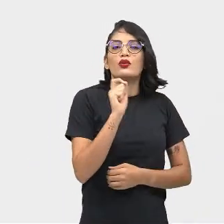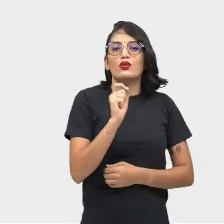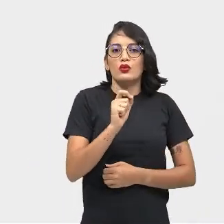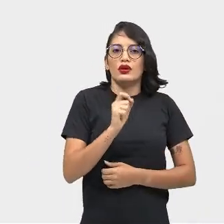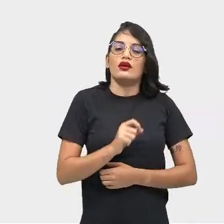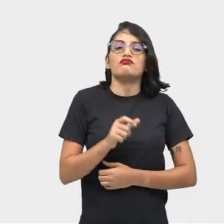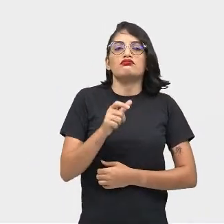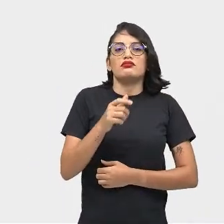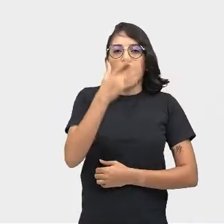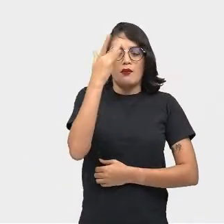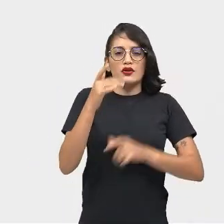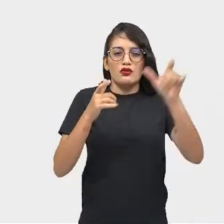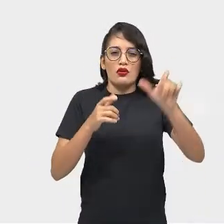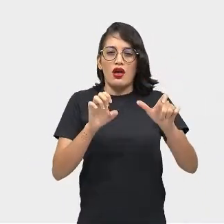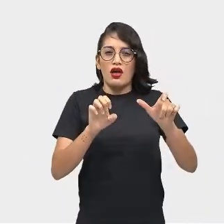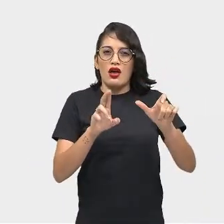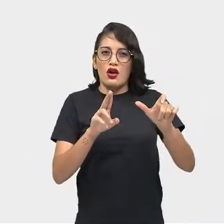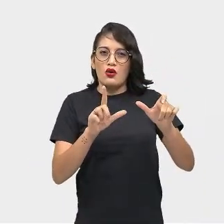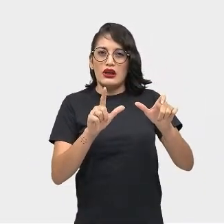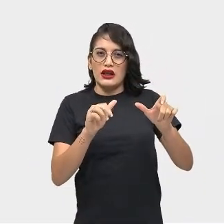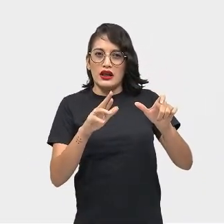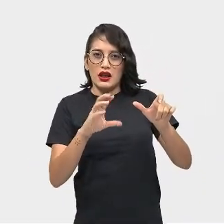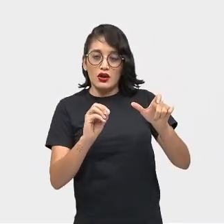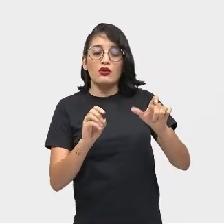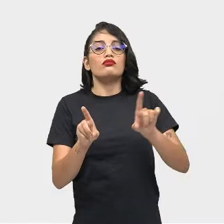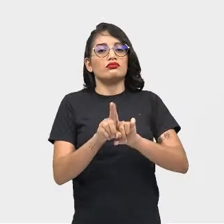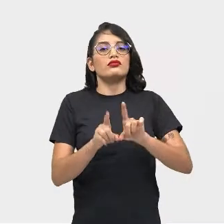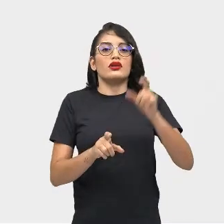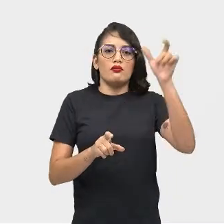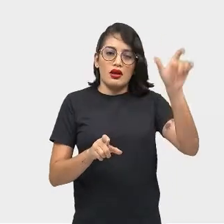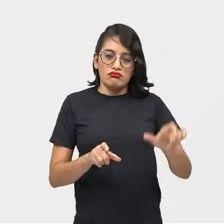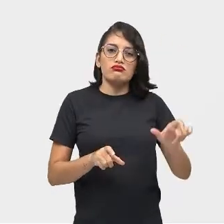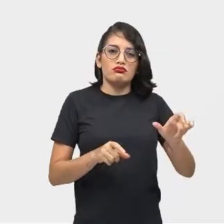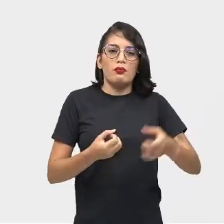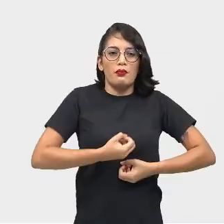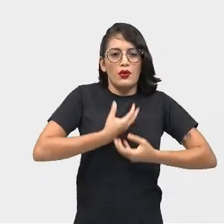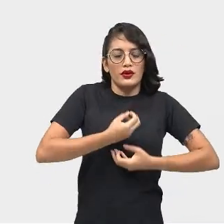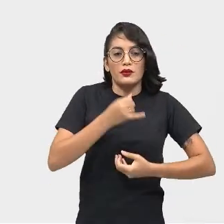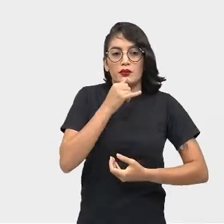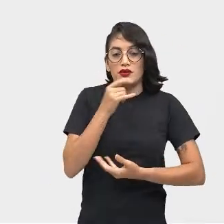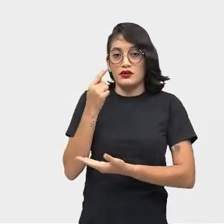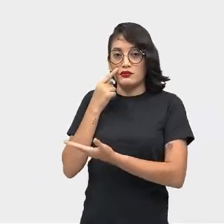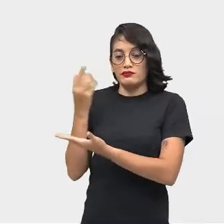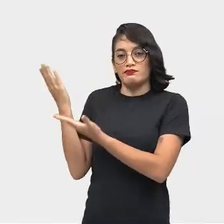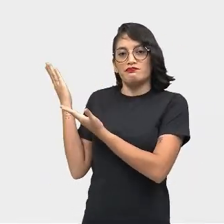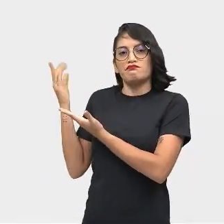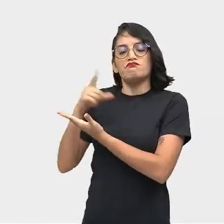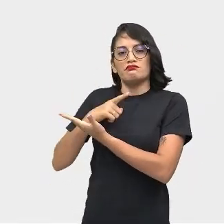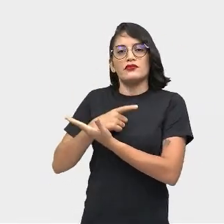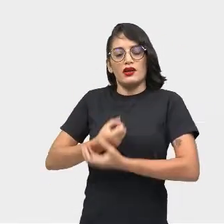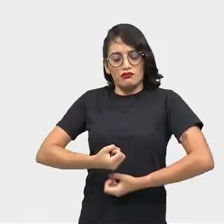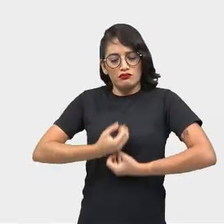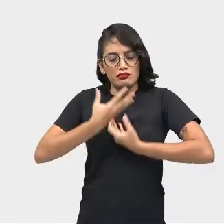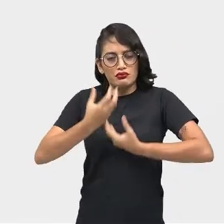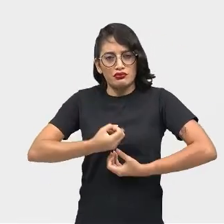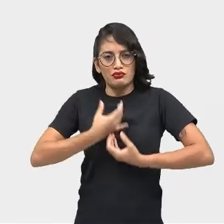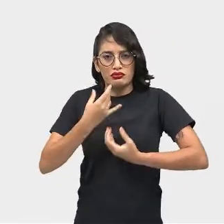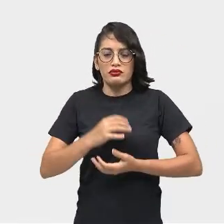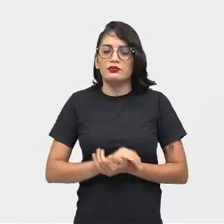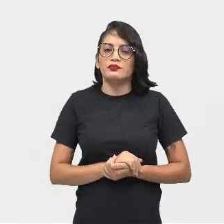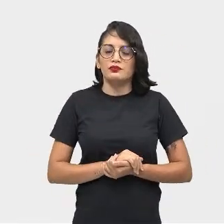eu lírico, nós temos o eu poético. Olhe, por exemplo, aqui, ó. Nós temos o poema, nós